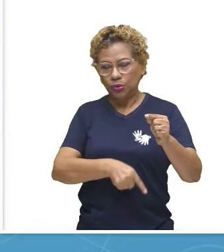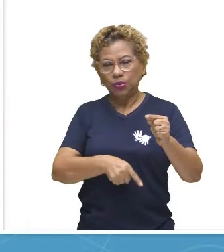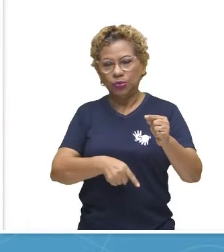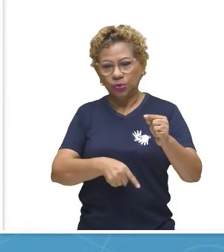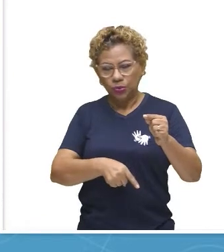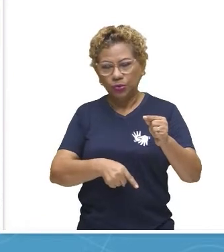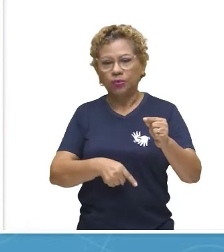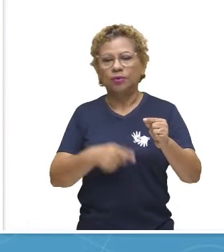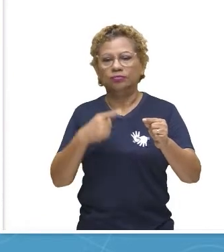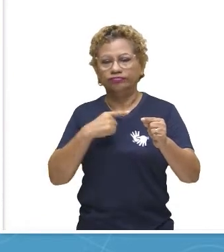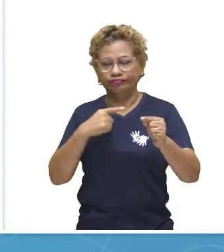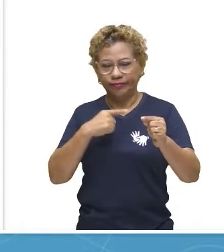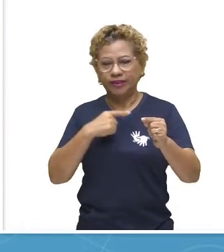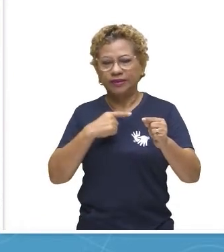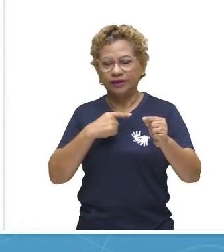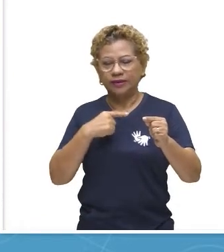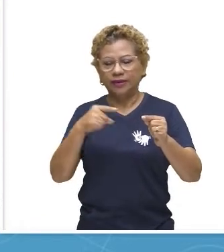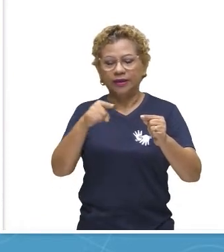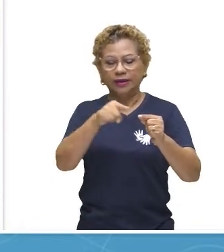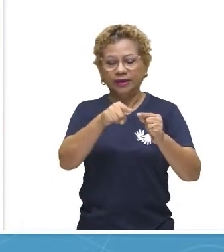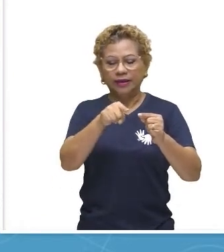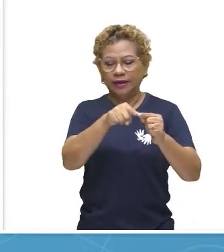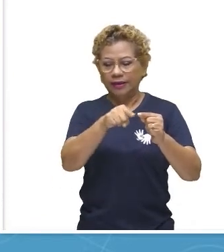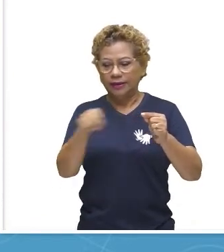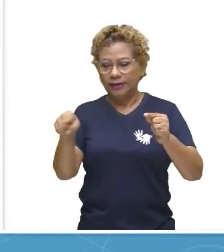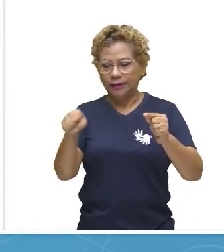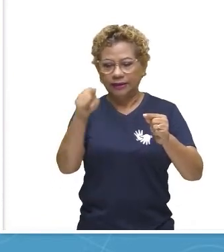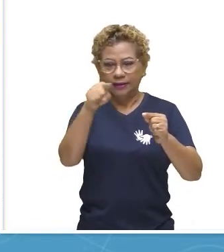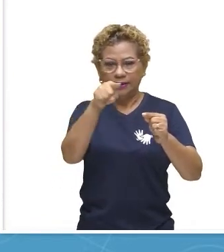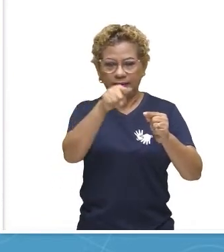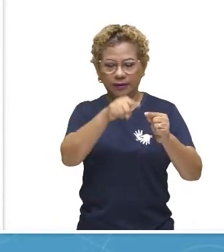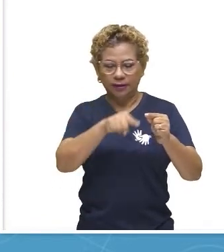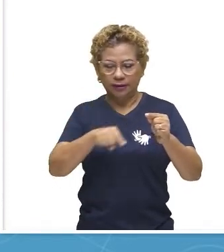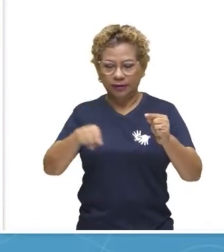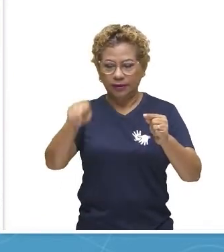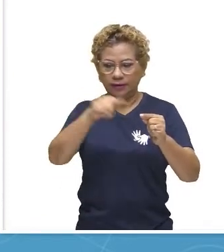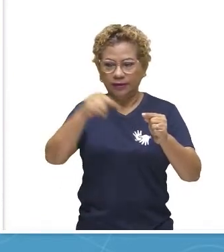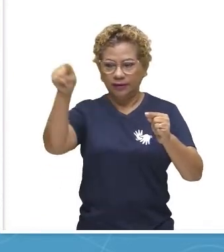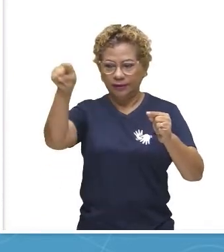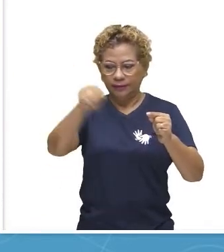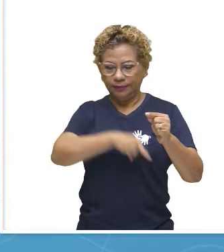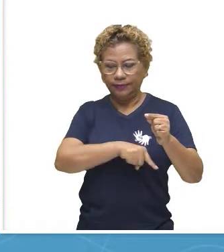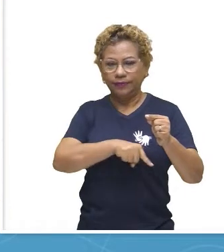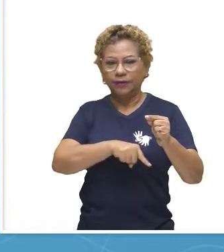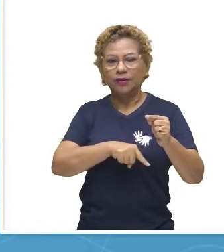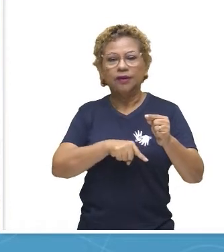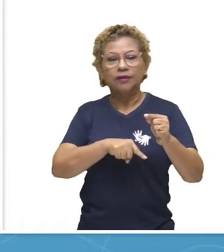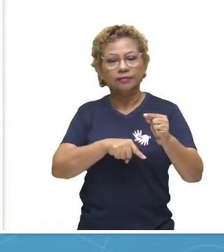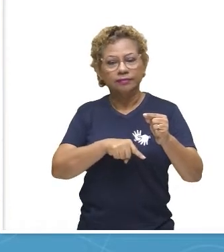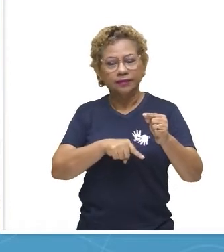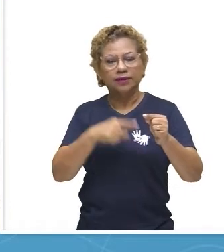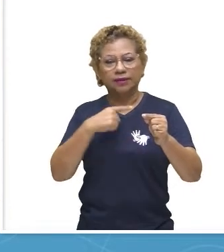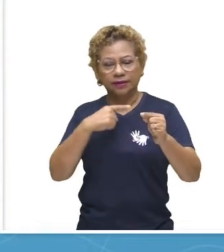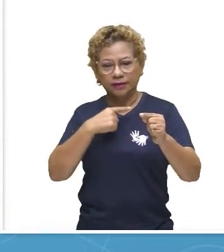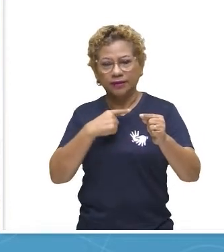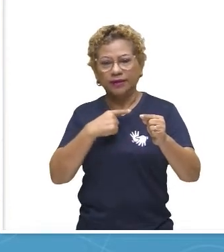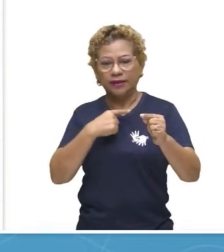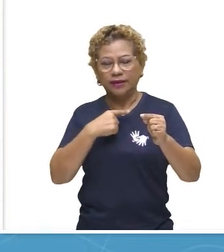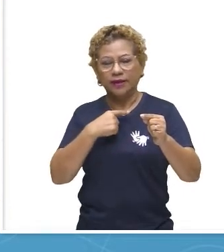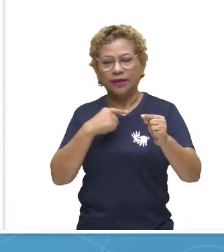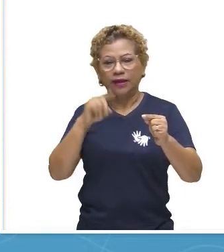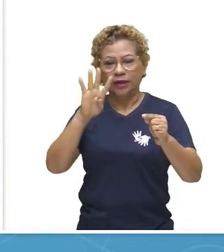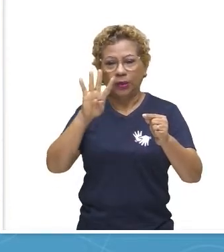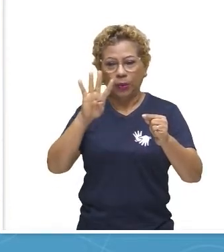divide-se em 8 ângulos, dos quais 4 são ângulos internos, né, que são esses marcados